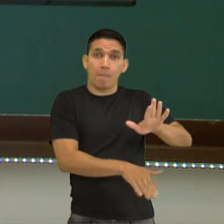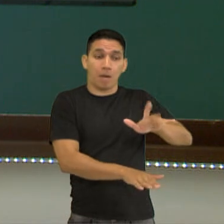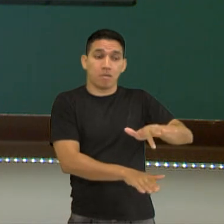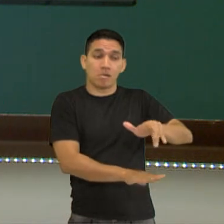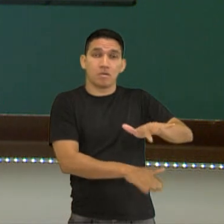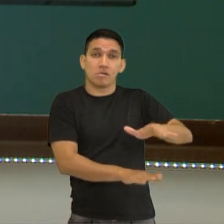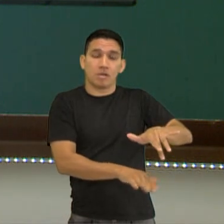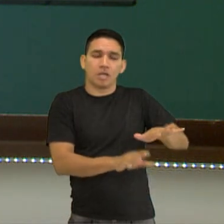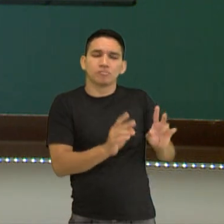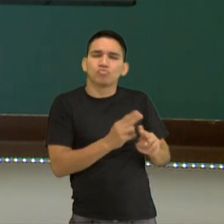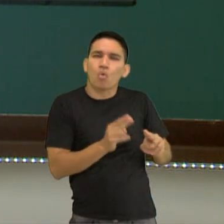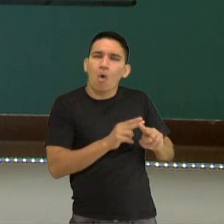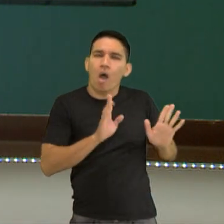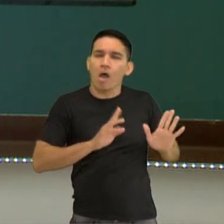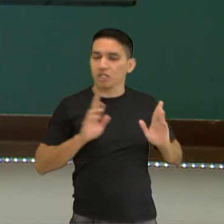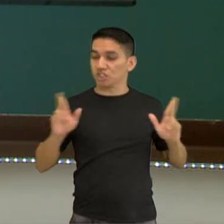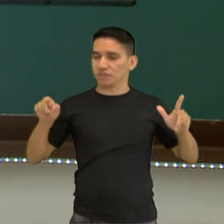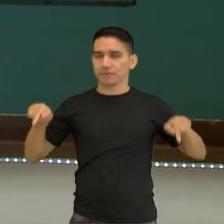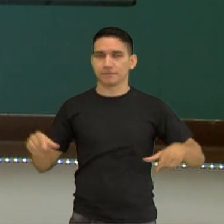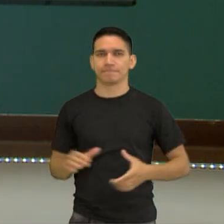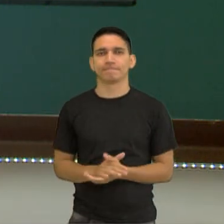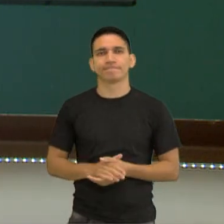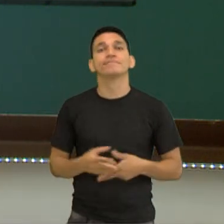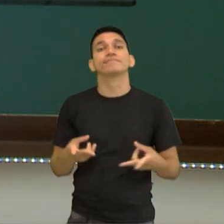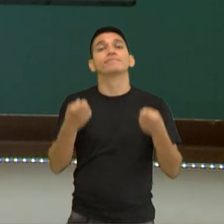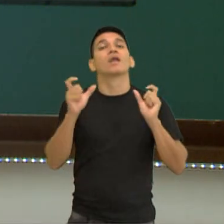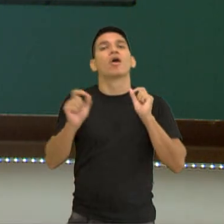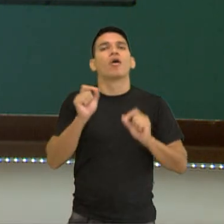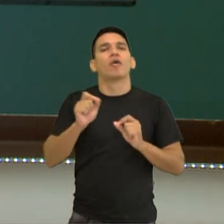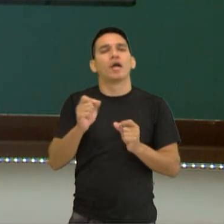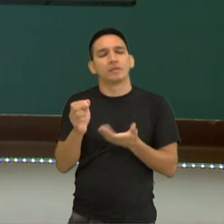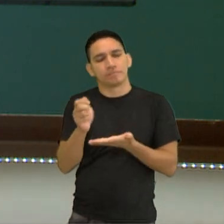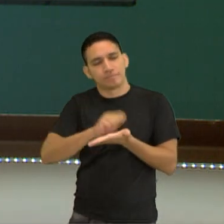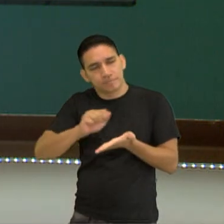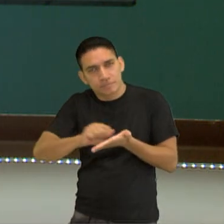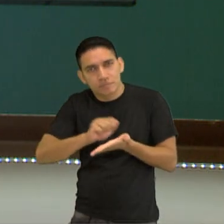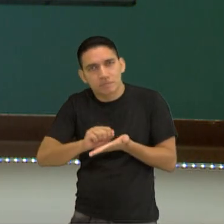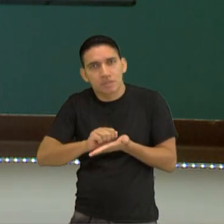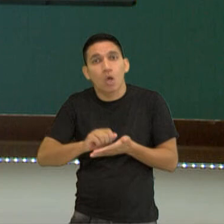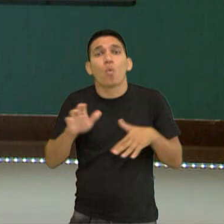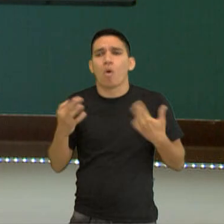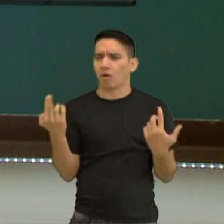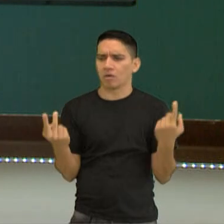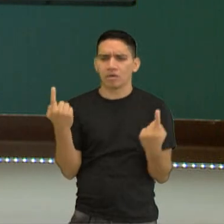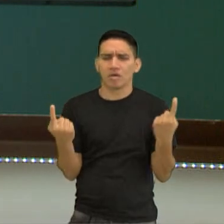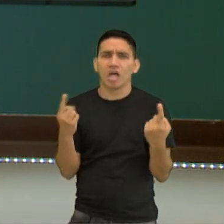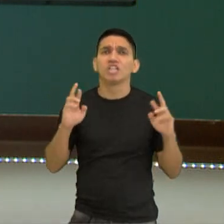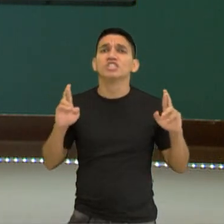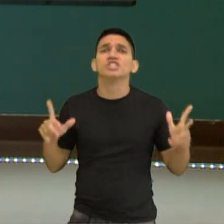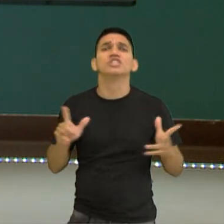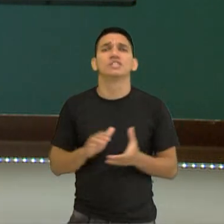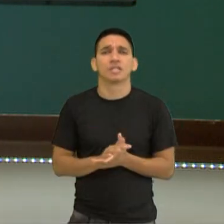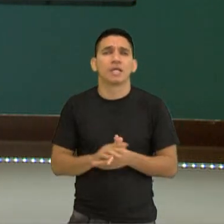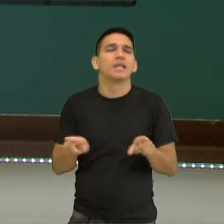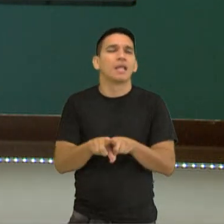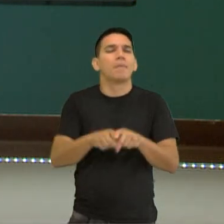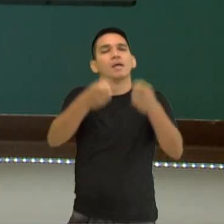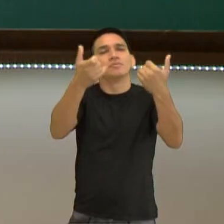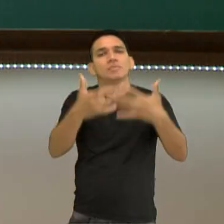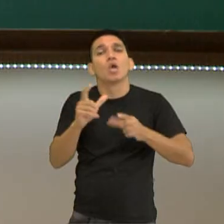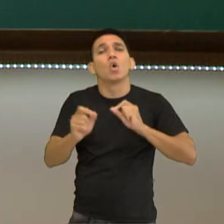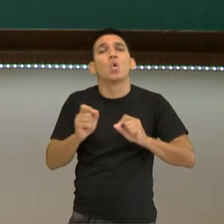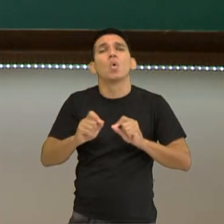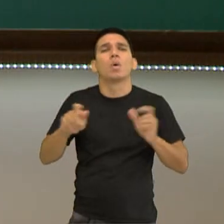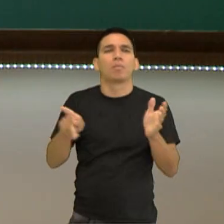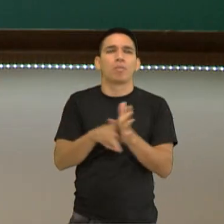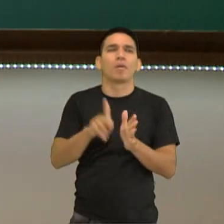sutis que o cravo tem. Então vamos lá, diferencie seu caderno dos instrumentos, órgão, piano e cravo, e depois escreva o que é um